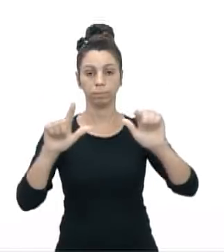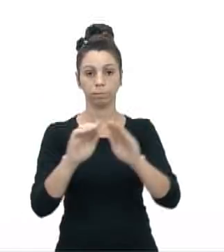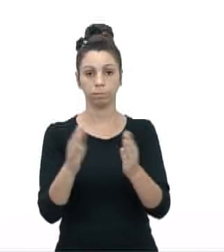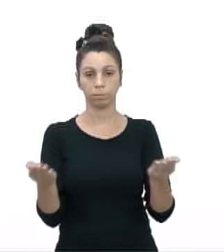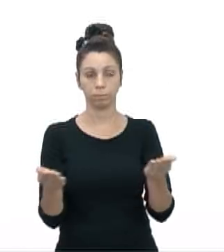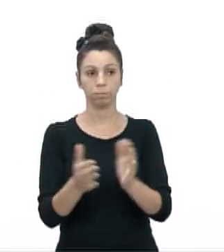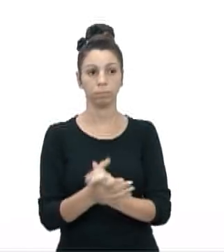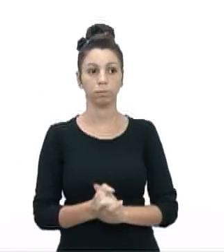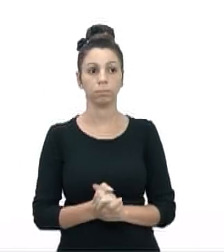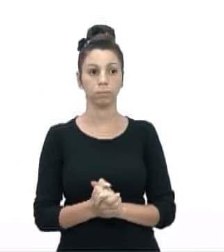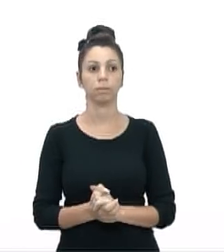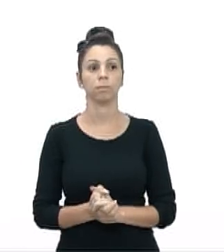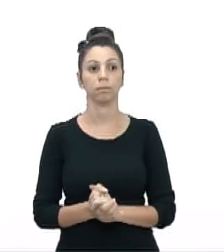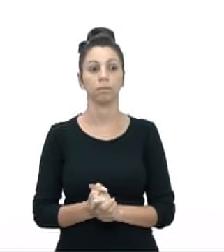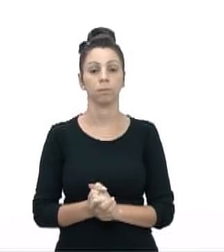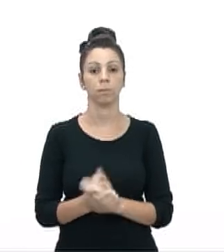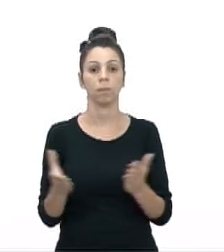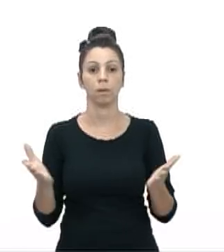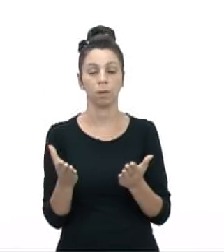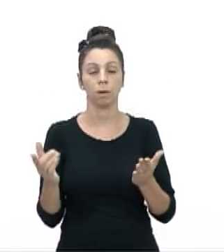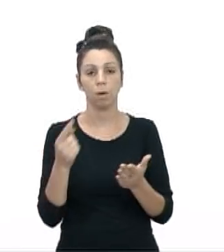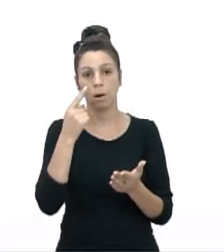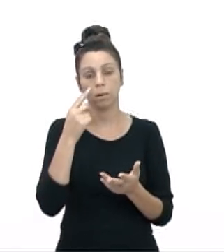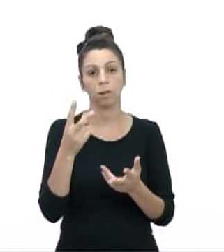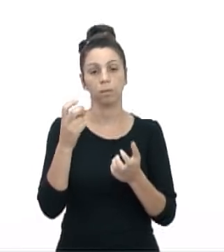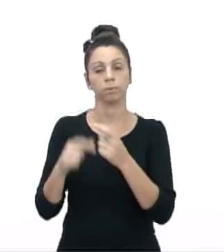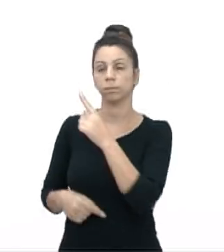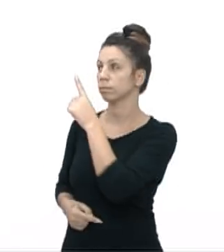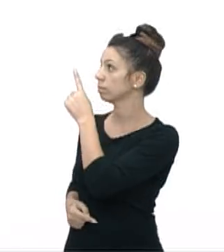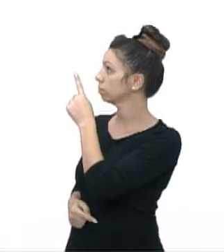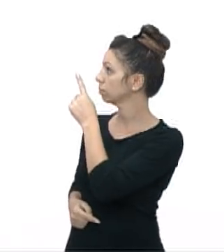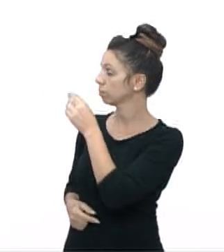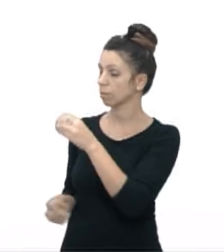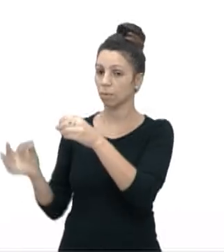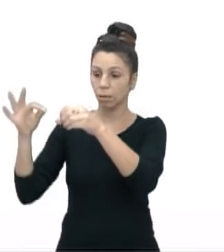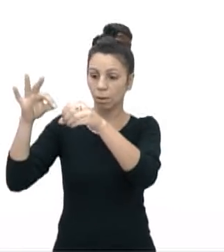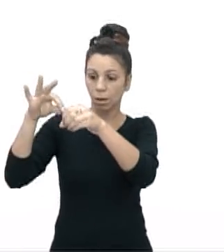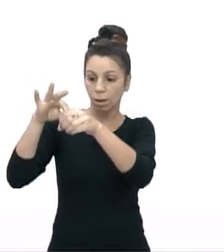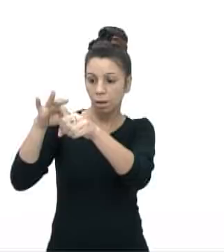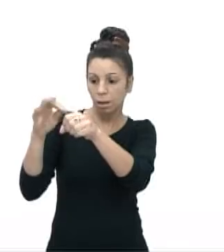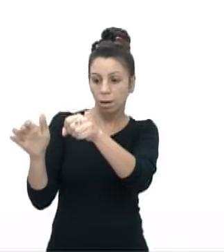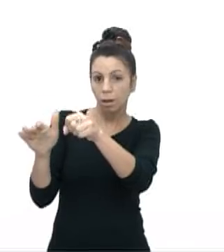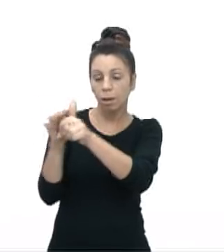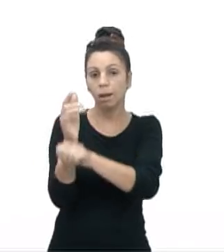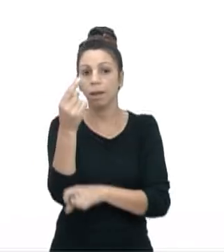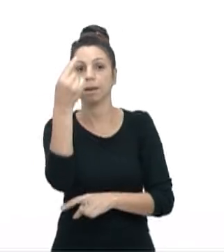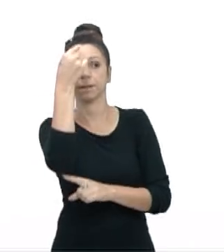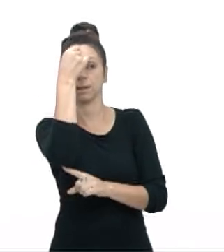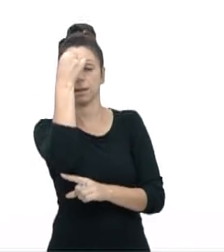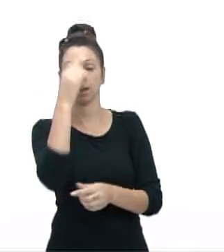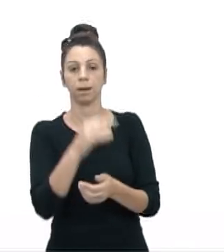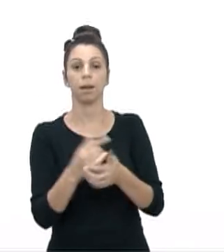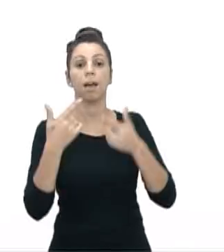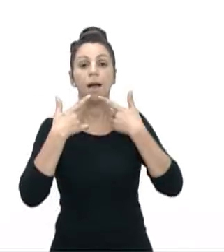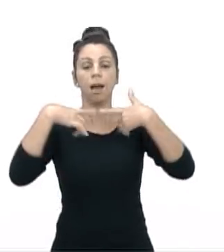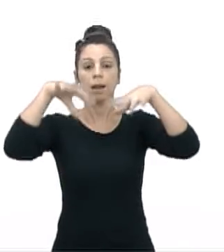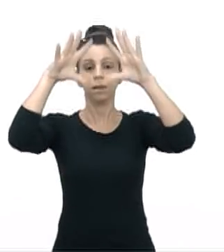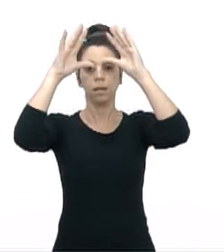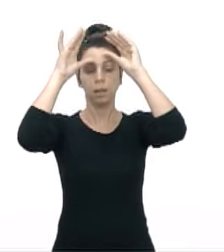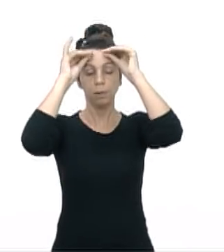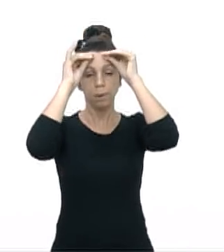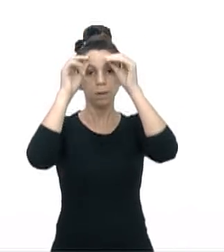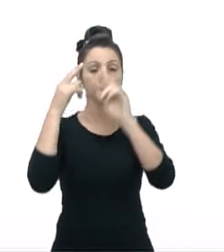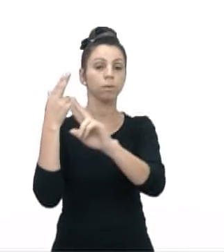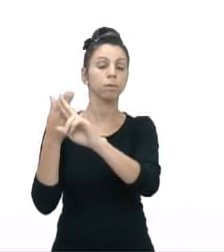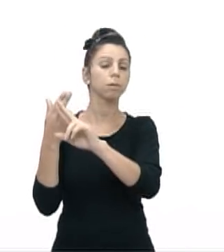Agora, observe o slogan desse folder que nós estamos analisando, né? Plante essa ideia. A linguagem utilizada nesse enunciado está em